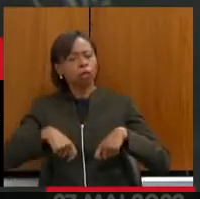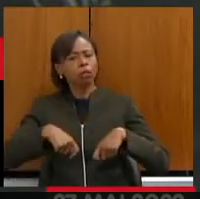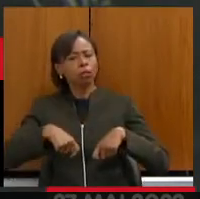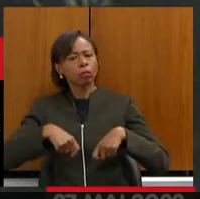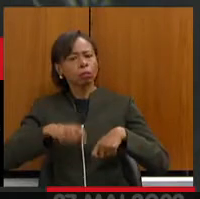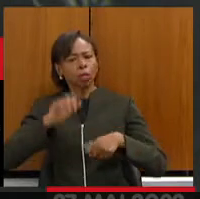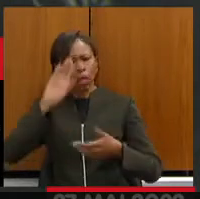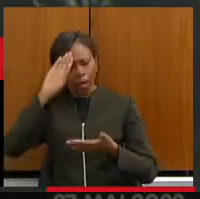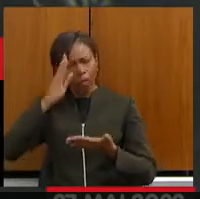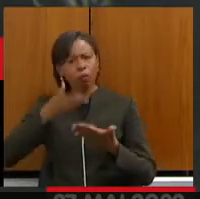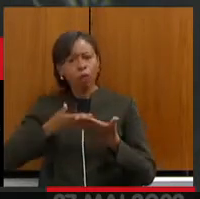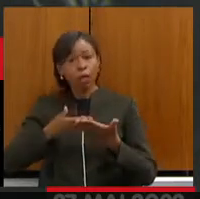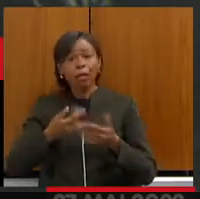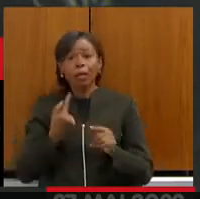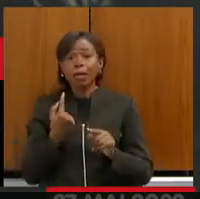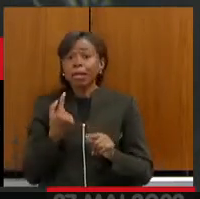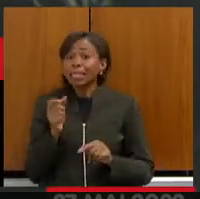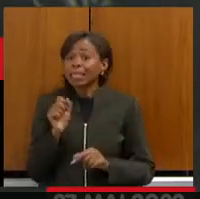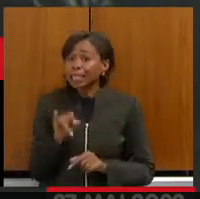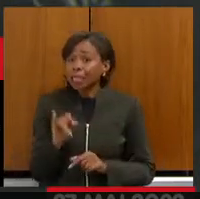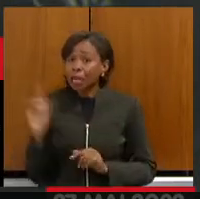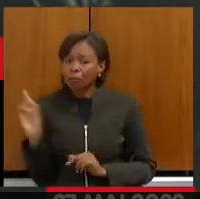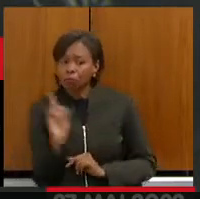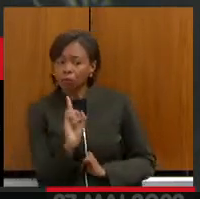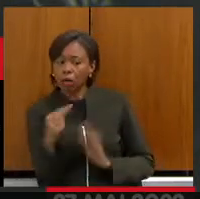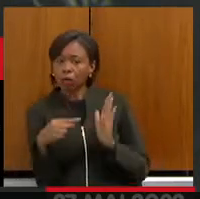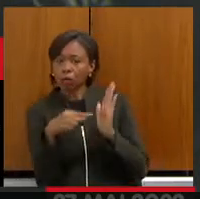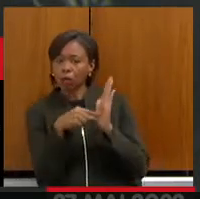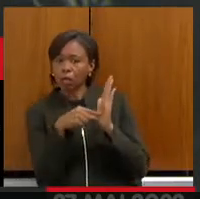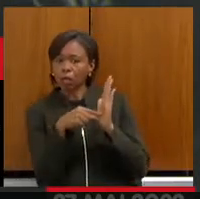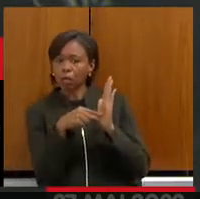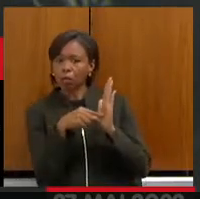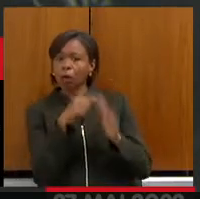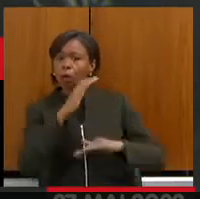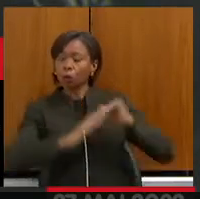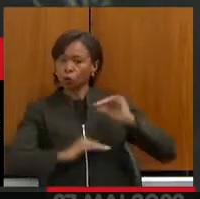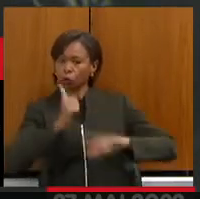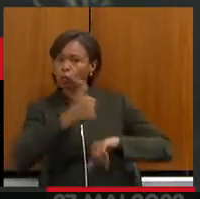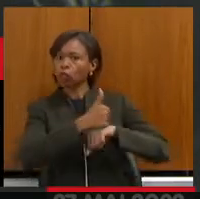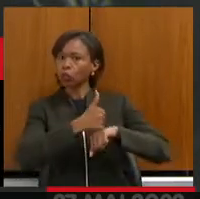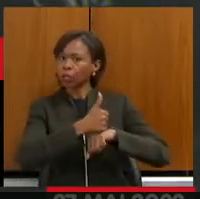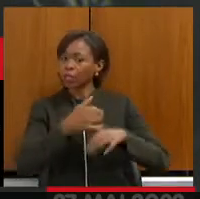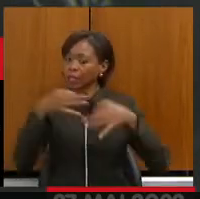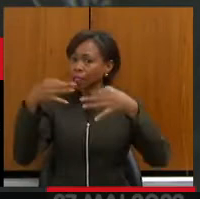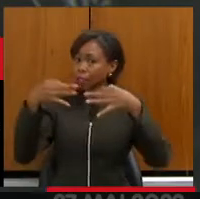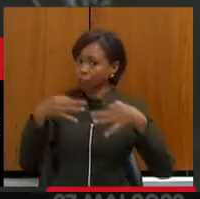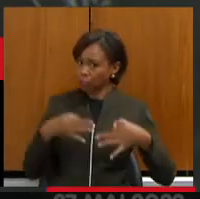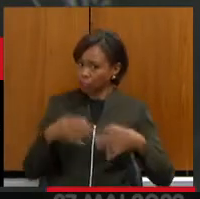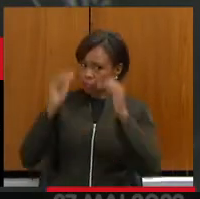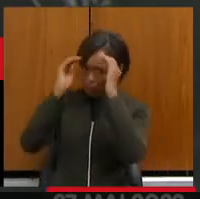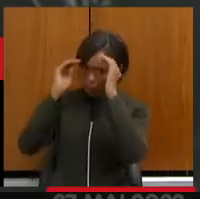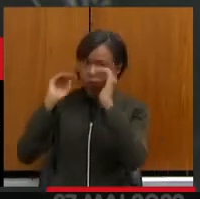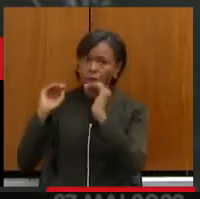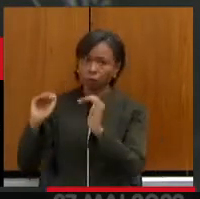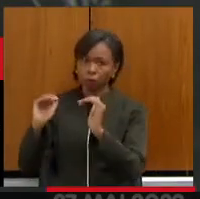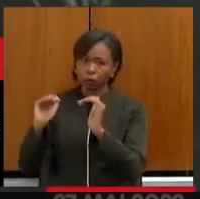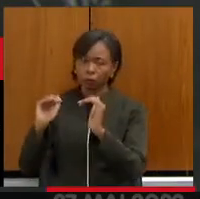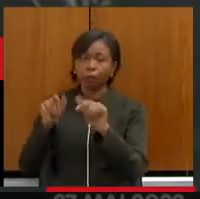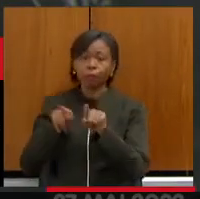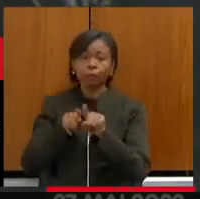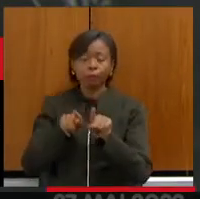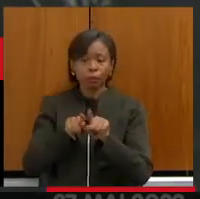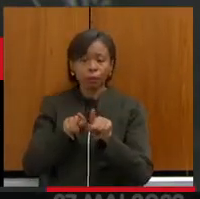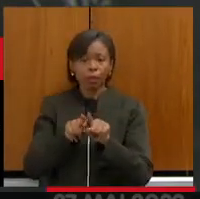fazê-lo encontre profissionais preparados para o atendimento Digno e respeitoso com a disponibilização